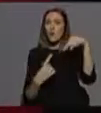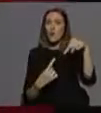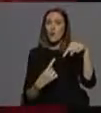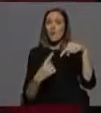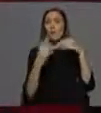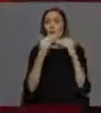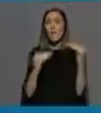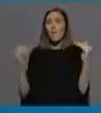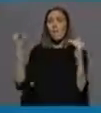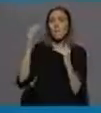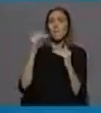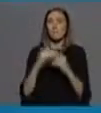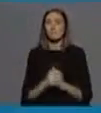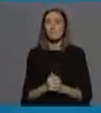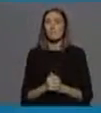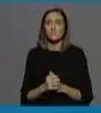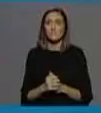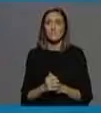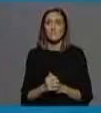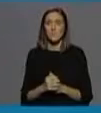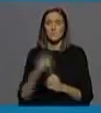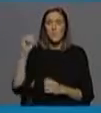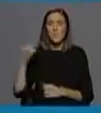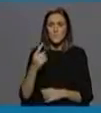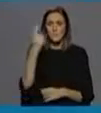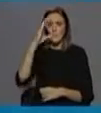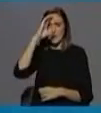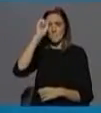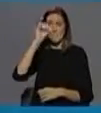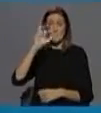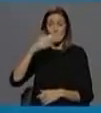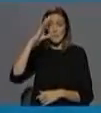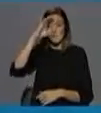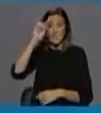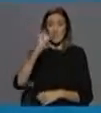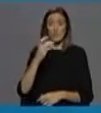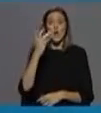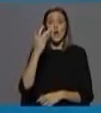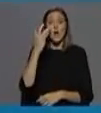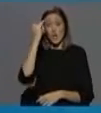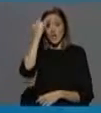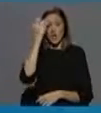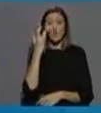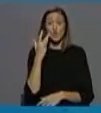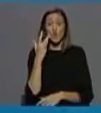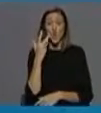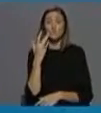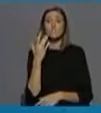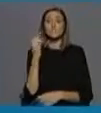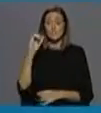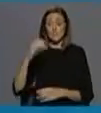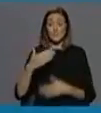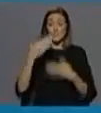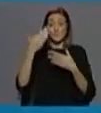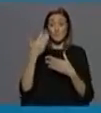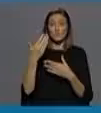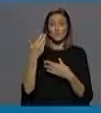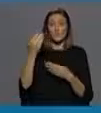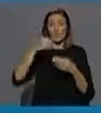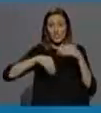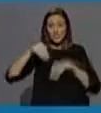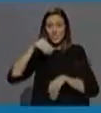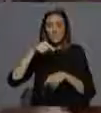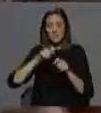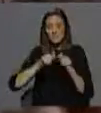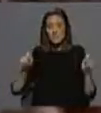outro plano. Foi o primeiro-ministro António Costa que, no início desta legislatura, quando